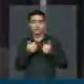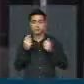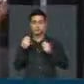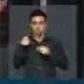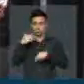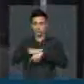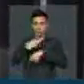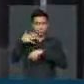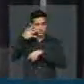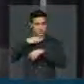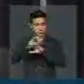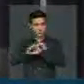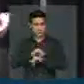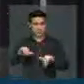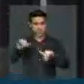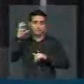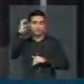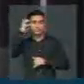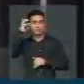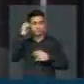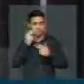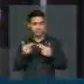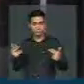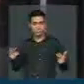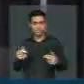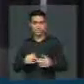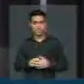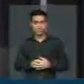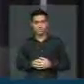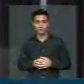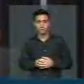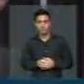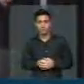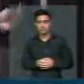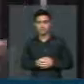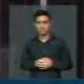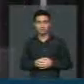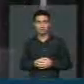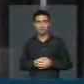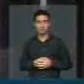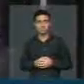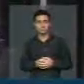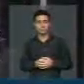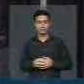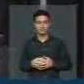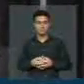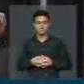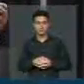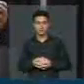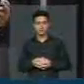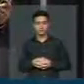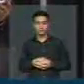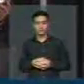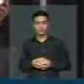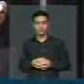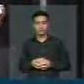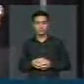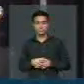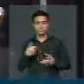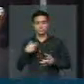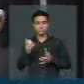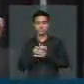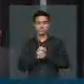essa breve comunicação minha possa ser incluída no meio de comunicação da Casa, principalmente na Voz do Brasil. Queria